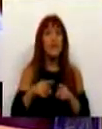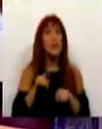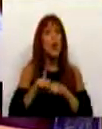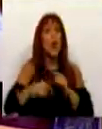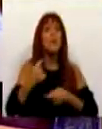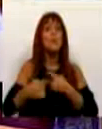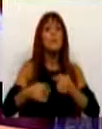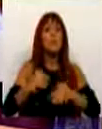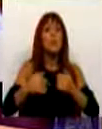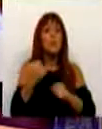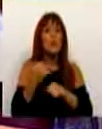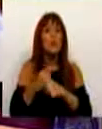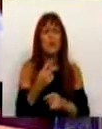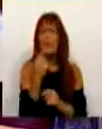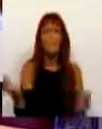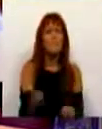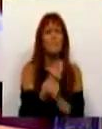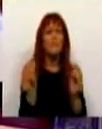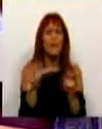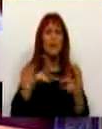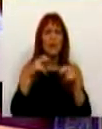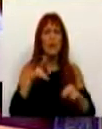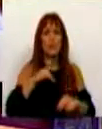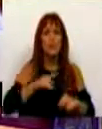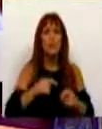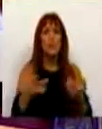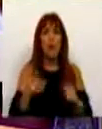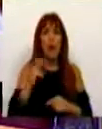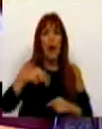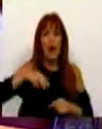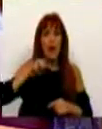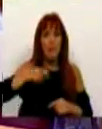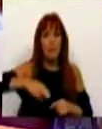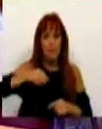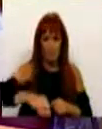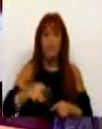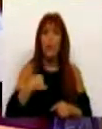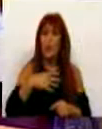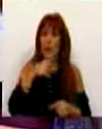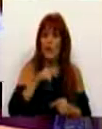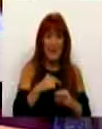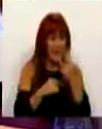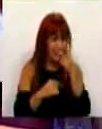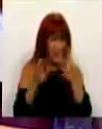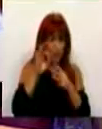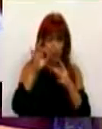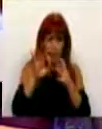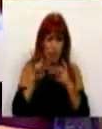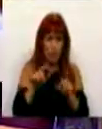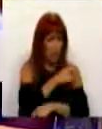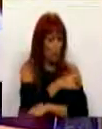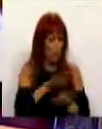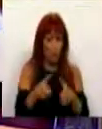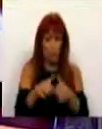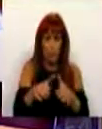que tem sido o trabalho de excelência dos municípios portugueses e da ANP. Queria deixar aqui três notas em nome do Grupo